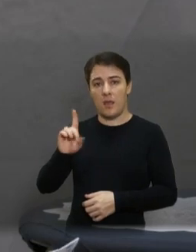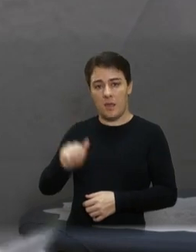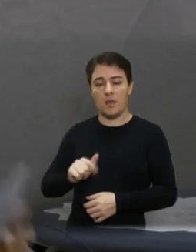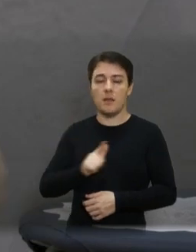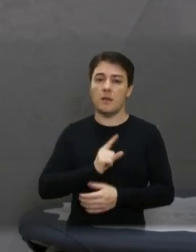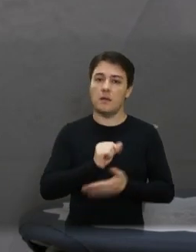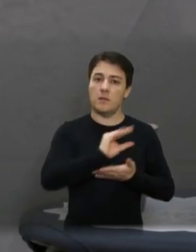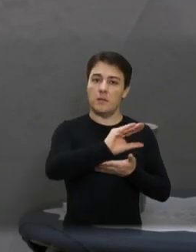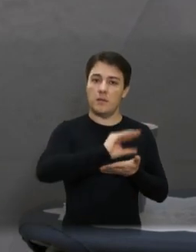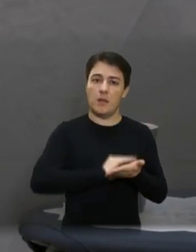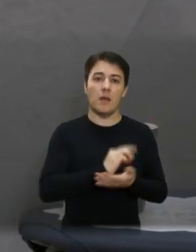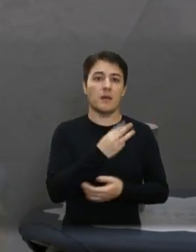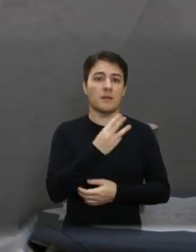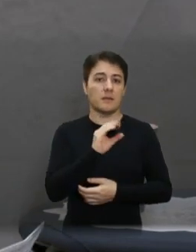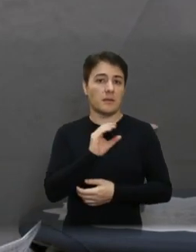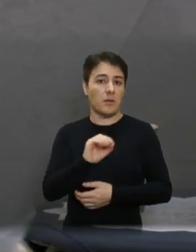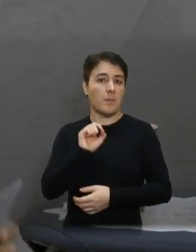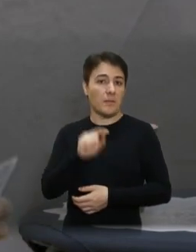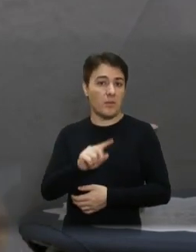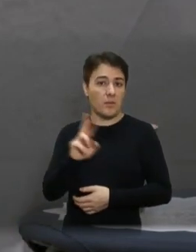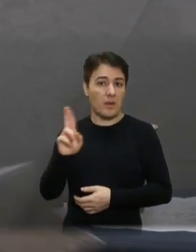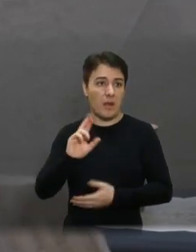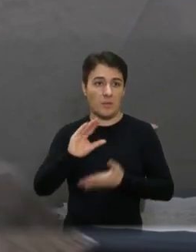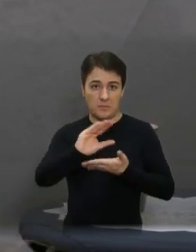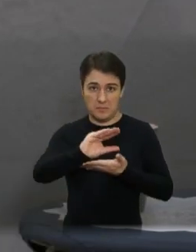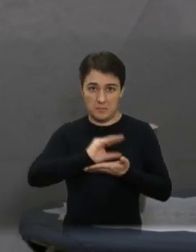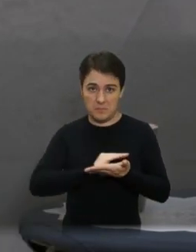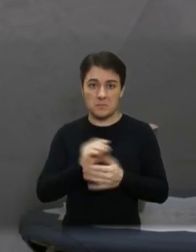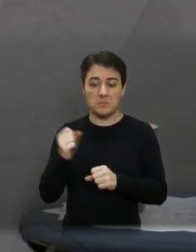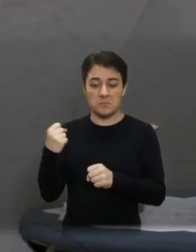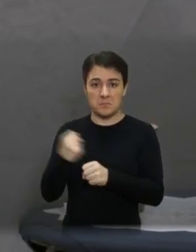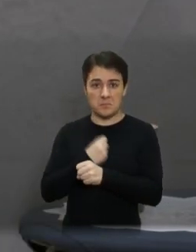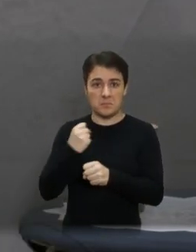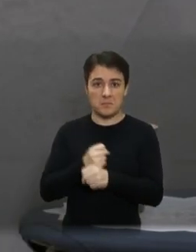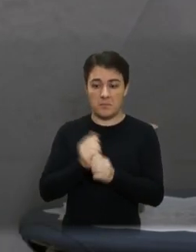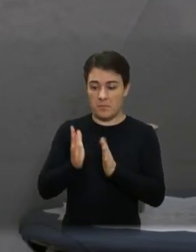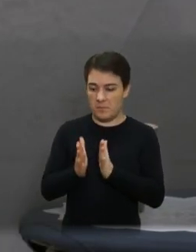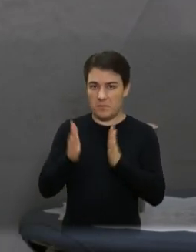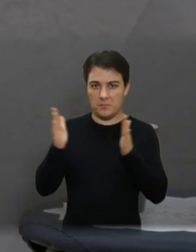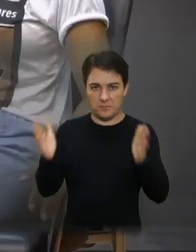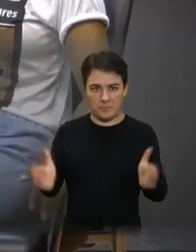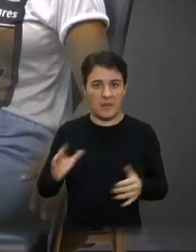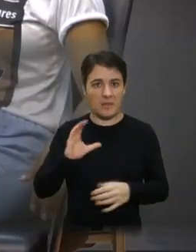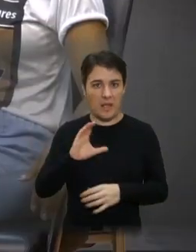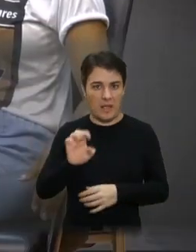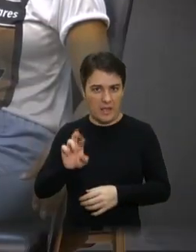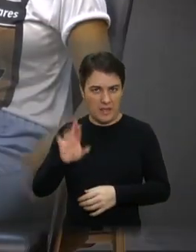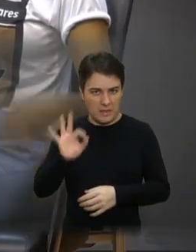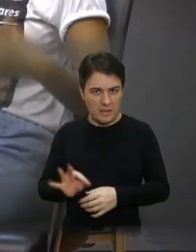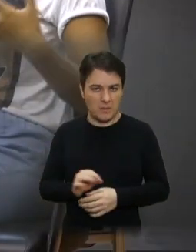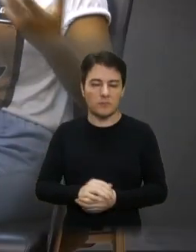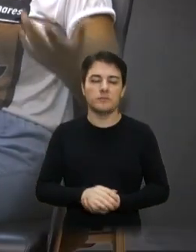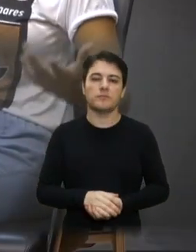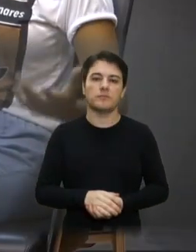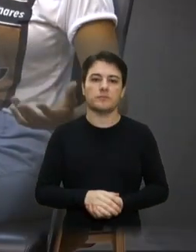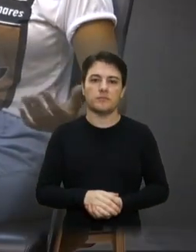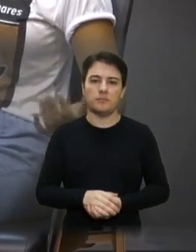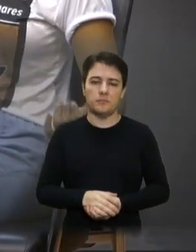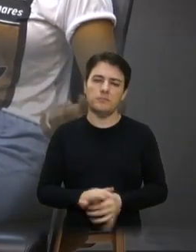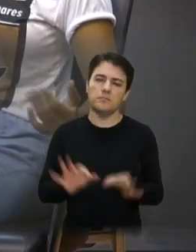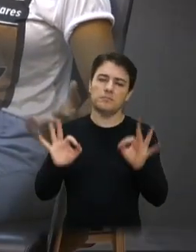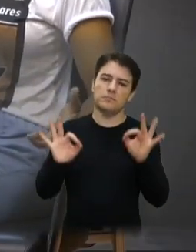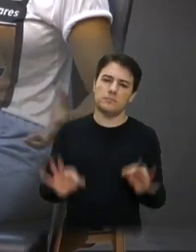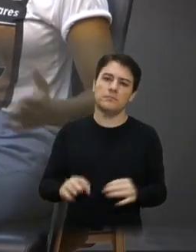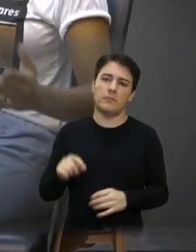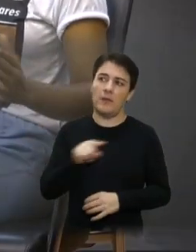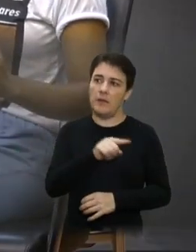uma Emenda parlamentar de 300 mil reais para reforma e ampliação deste cr100 fico para que a população entenda